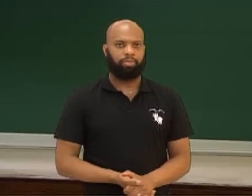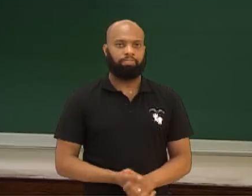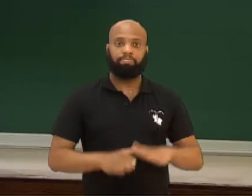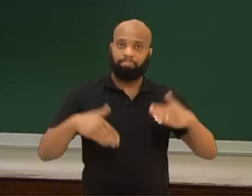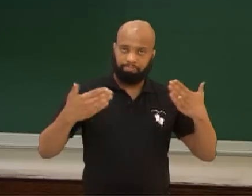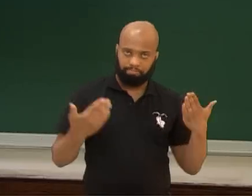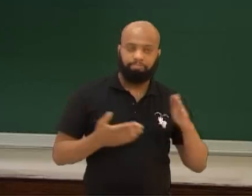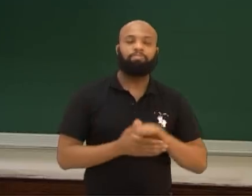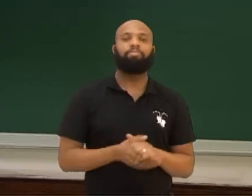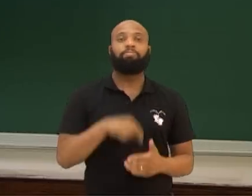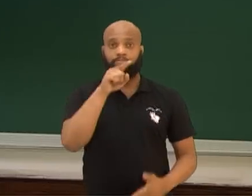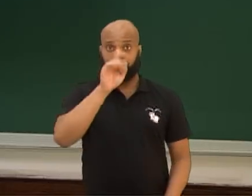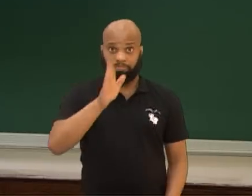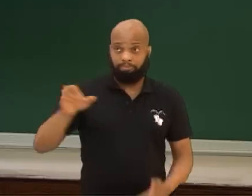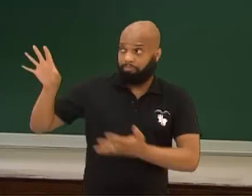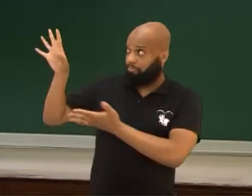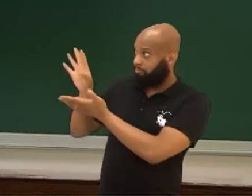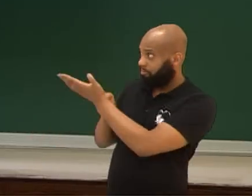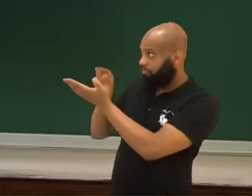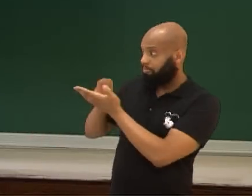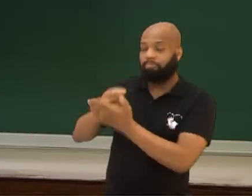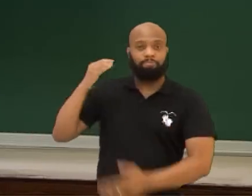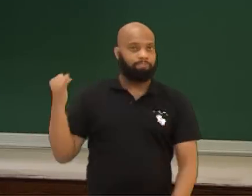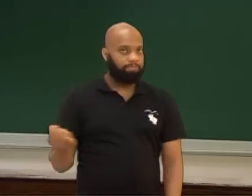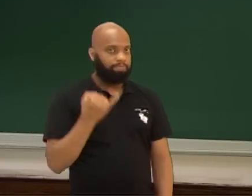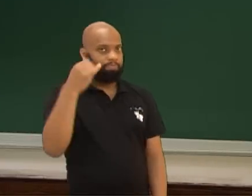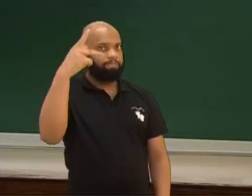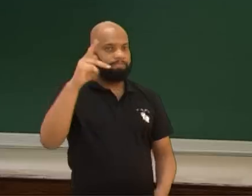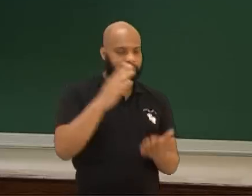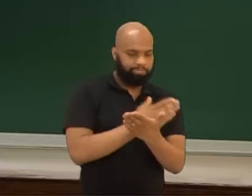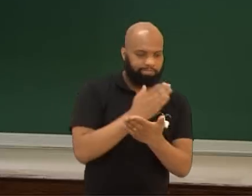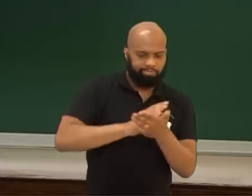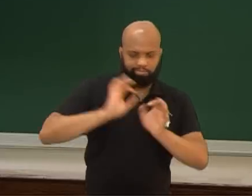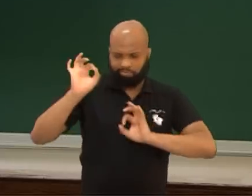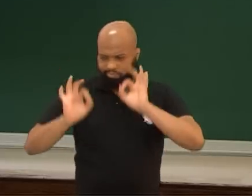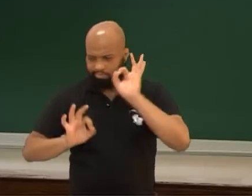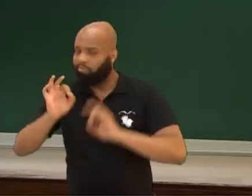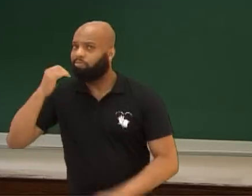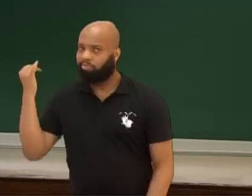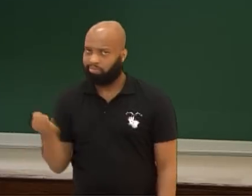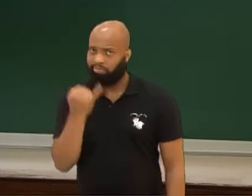E aí? Copiaram? É importante ter o caderno organizado com esses conceitos. Então,